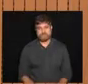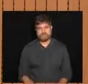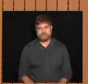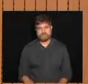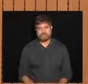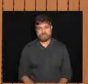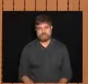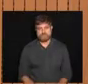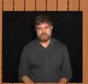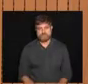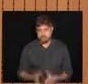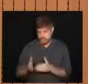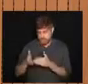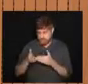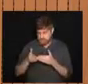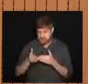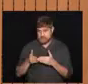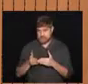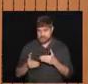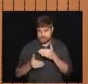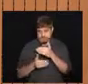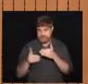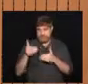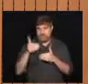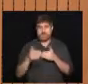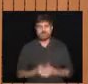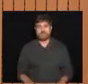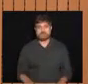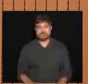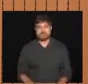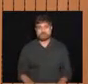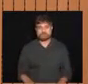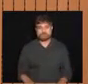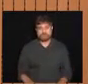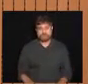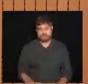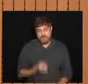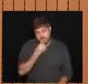Pode seguir, por favor. Bom,